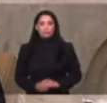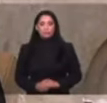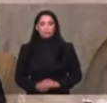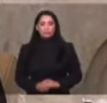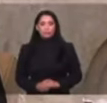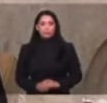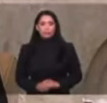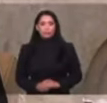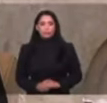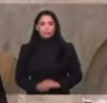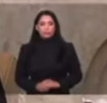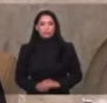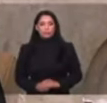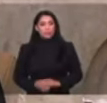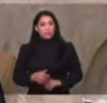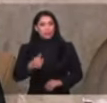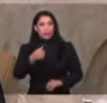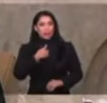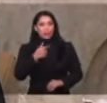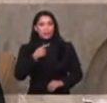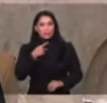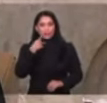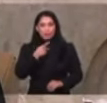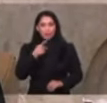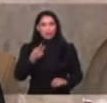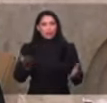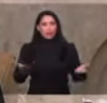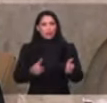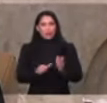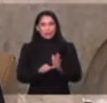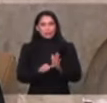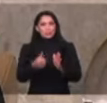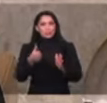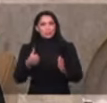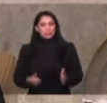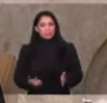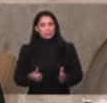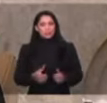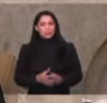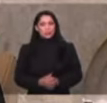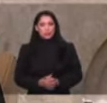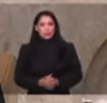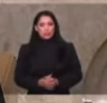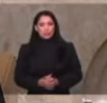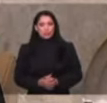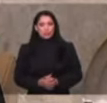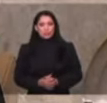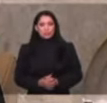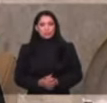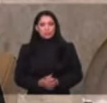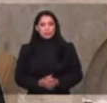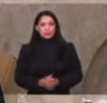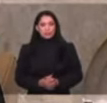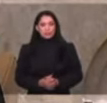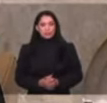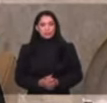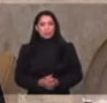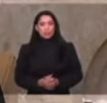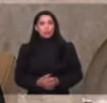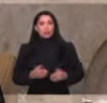sejam as minhas primeiras palavras a de reverência incondicional à